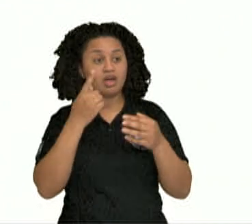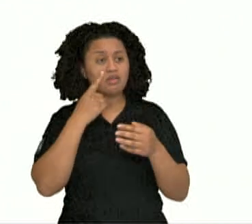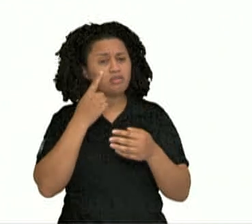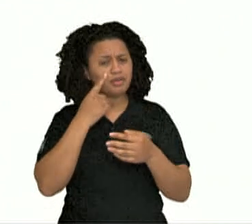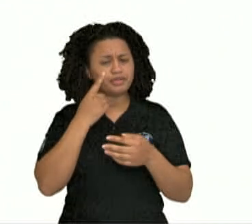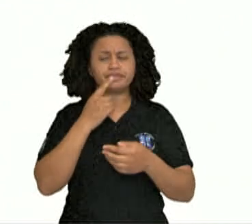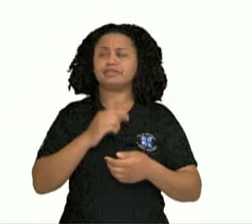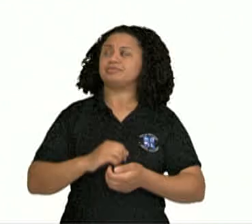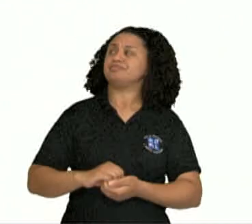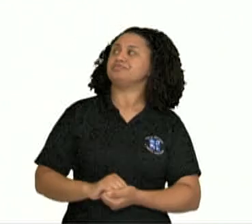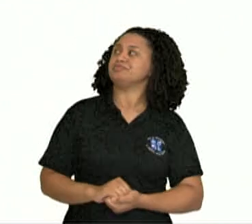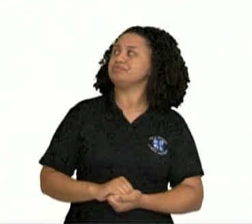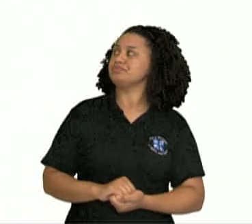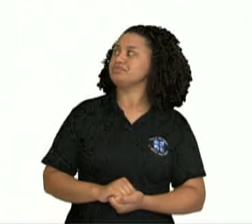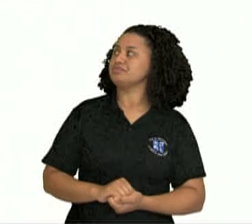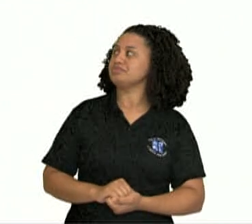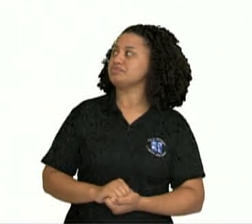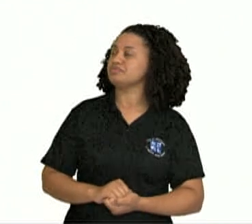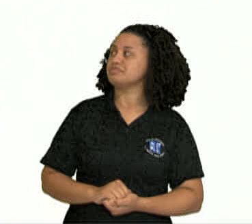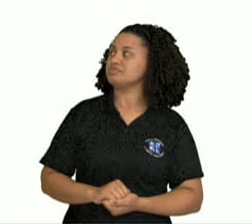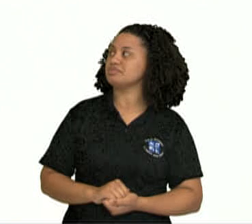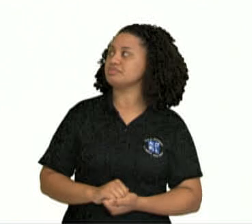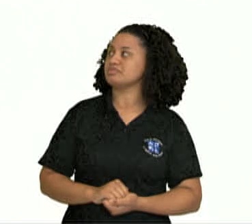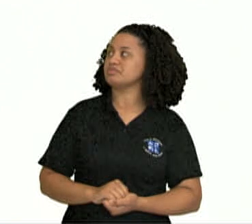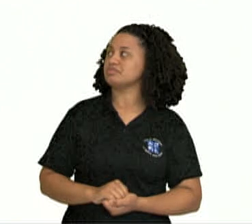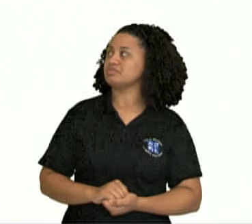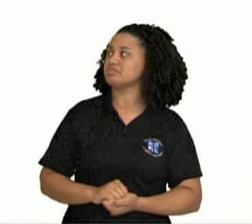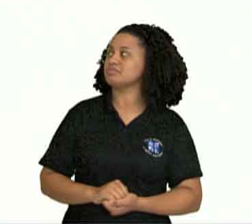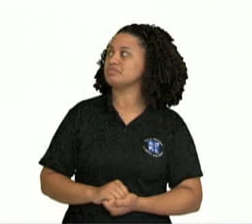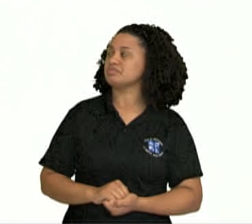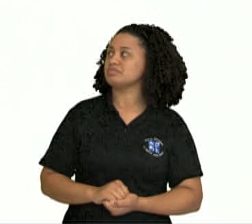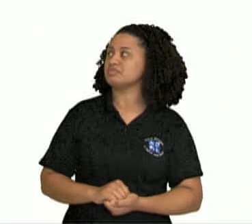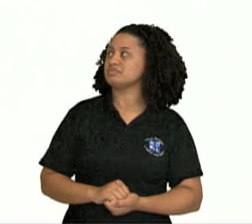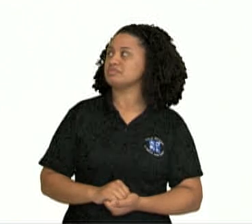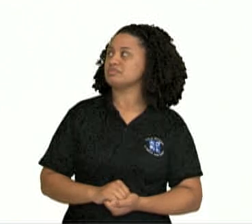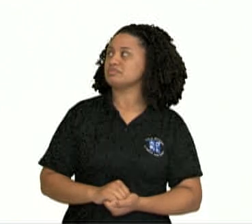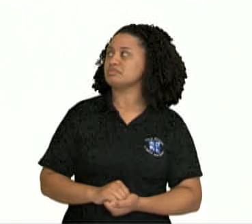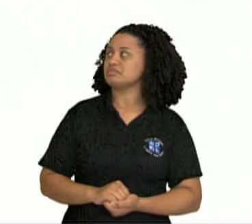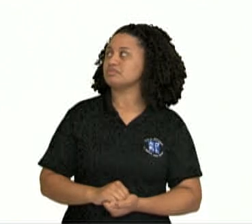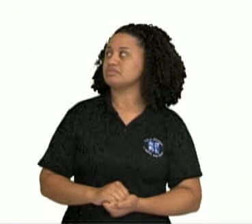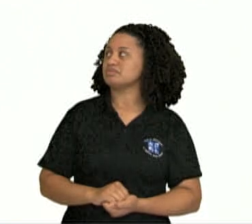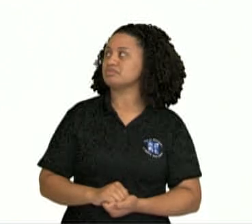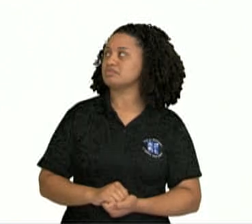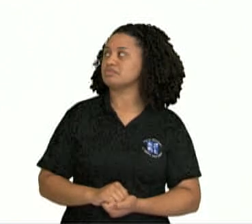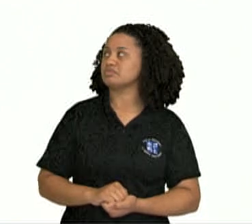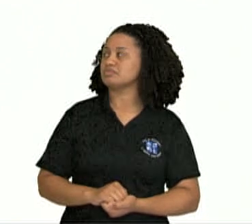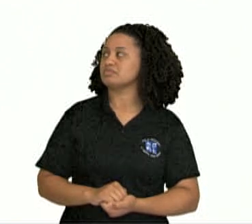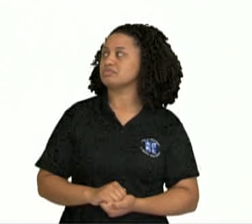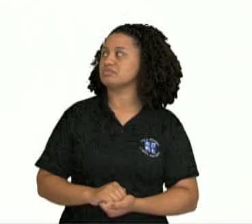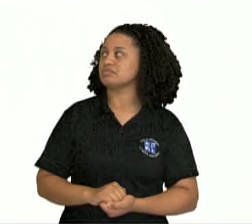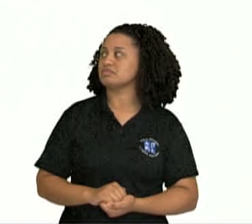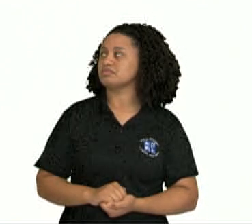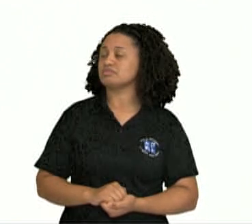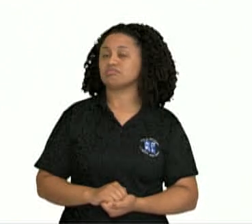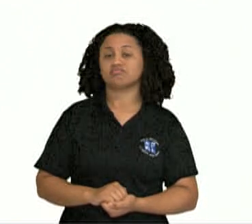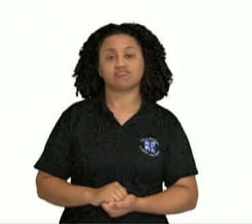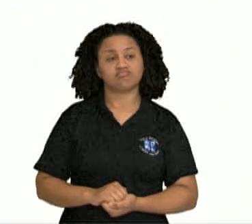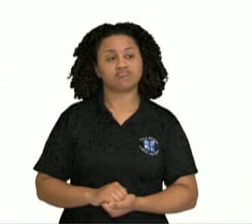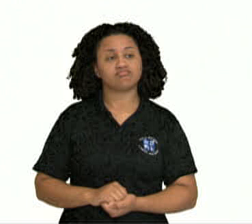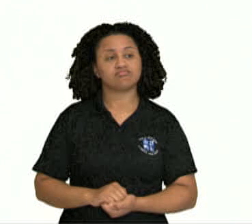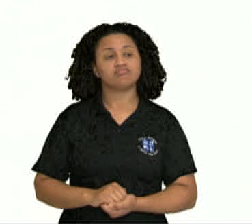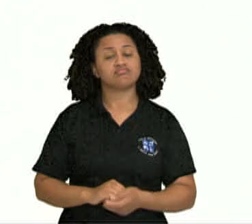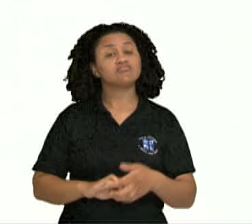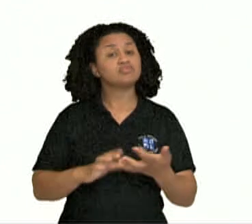dejes televisores, los iPods e outras pantallas em la habitación. No quarto, tá? A habitação